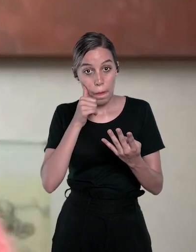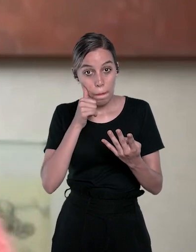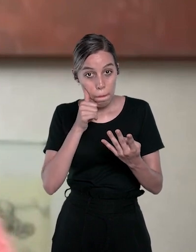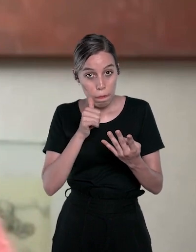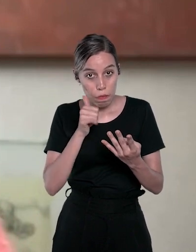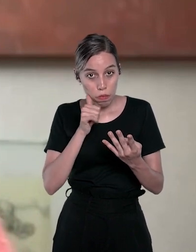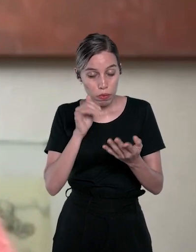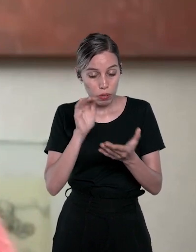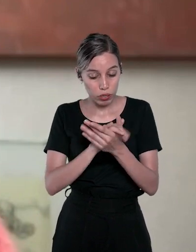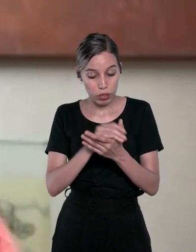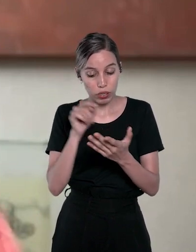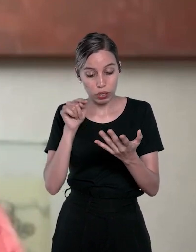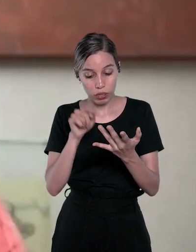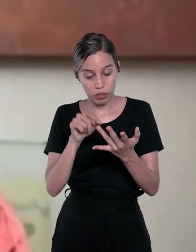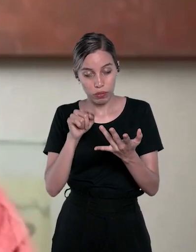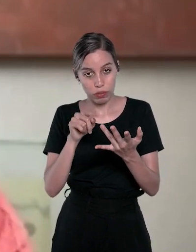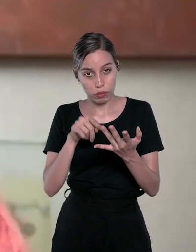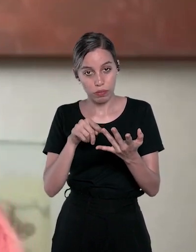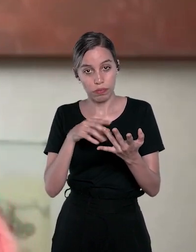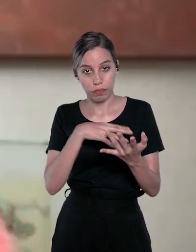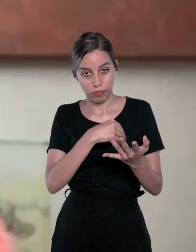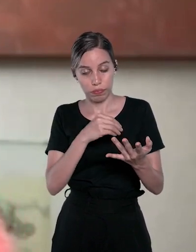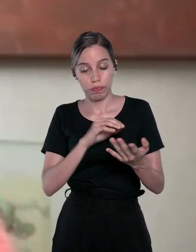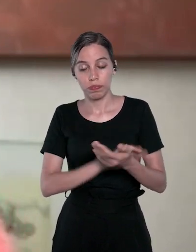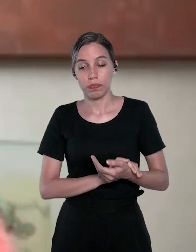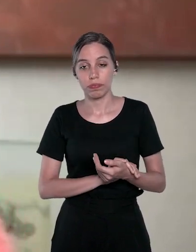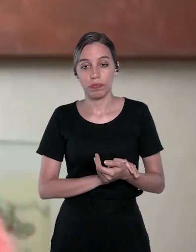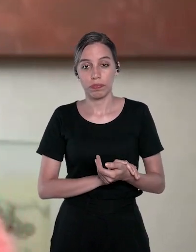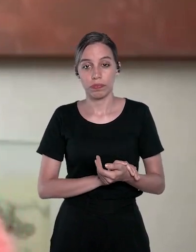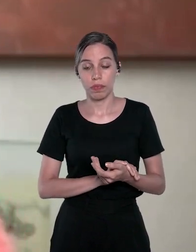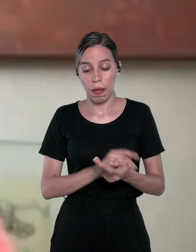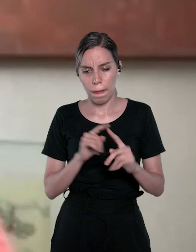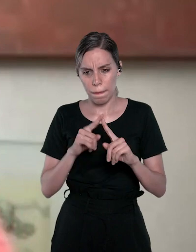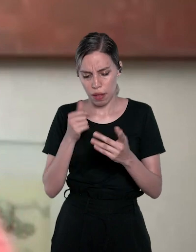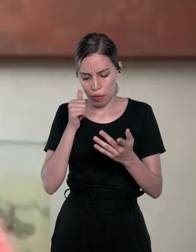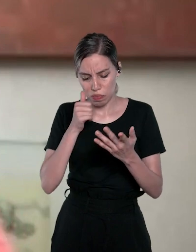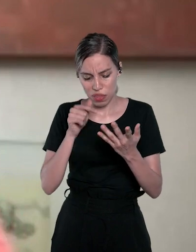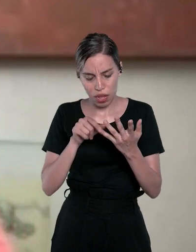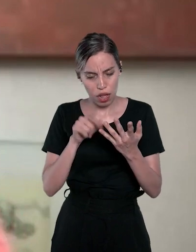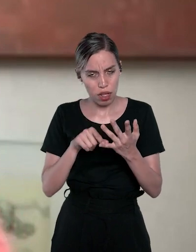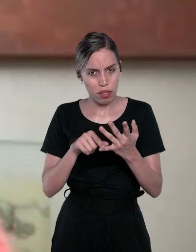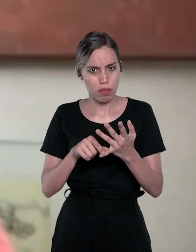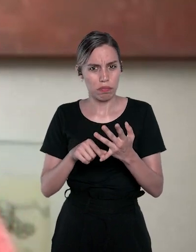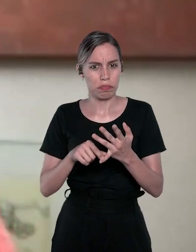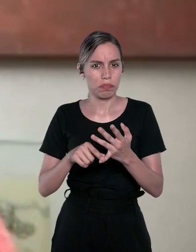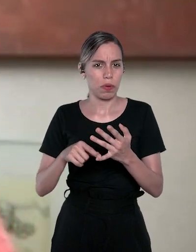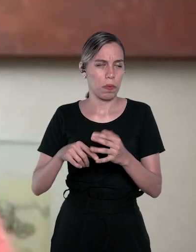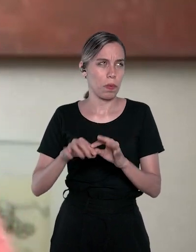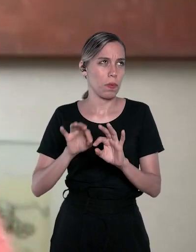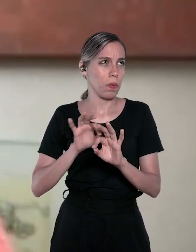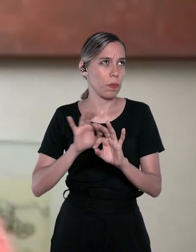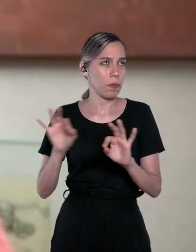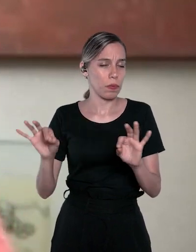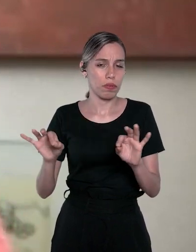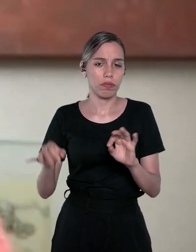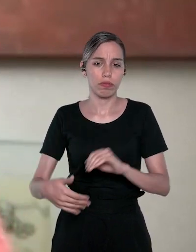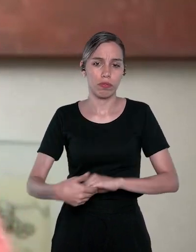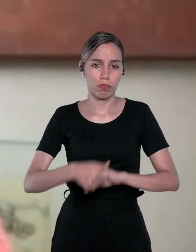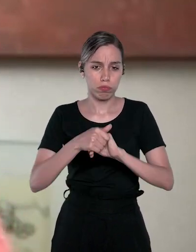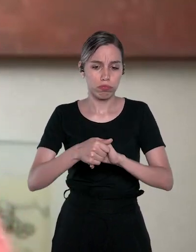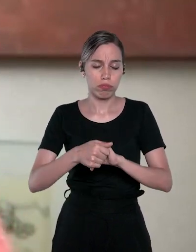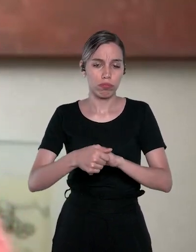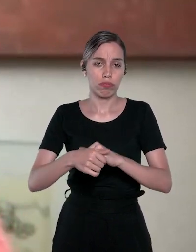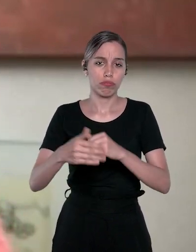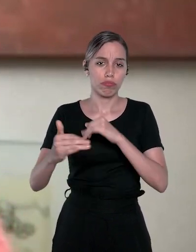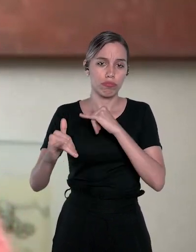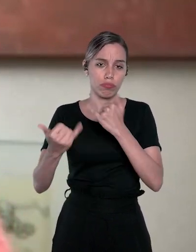de uma maneira muito simpática. Então, eu consegui, primeiro, que é uma pessoa que teve uma trajetória